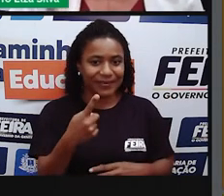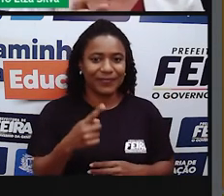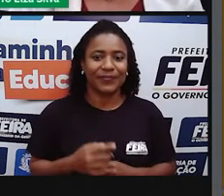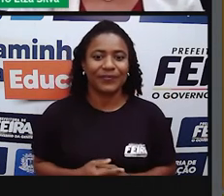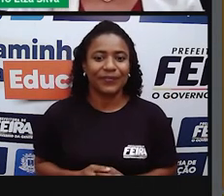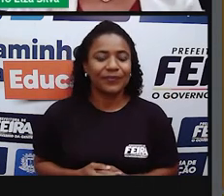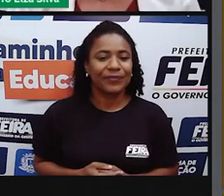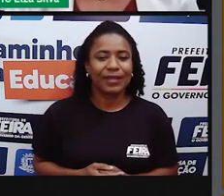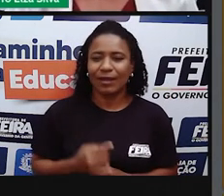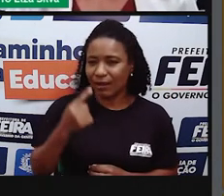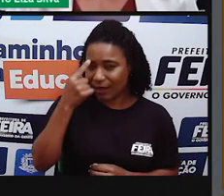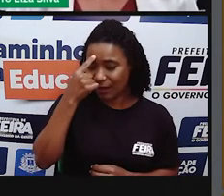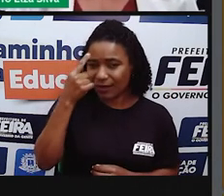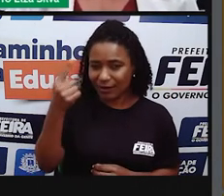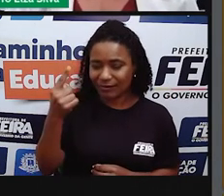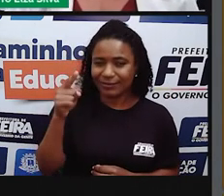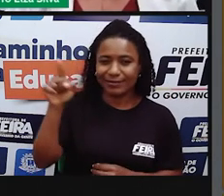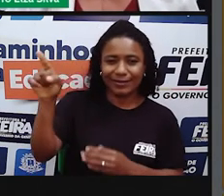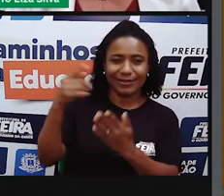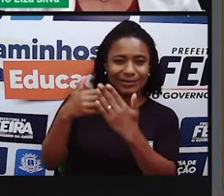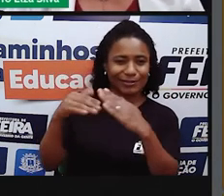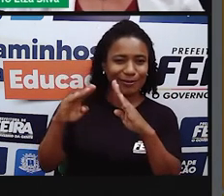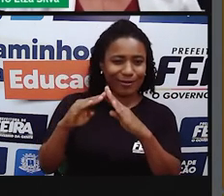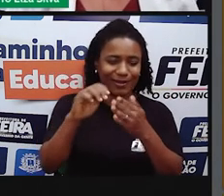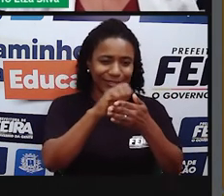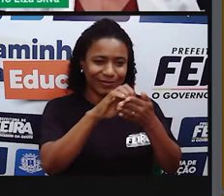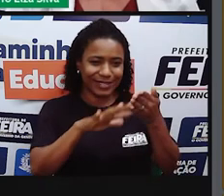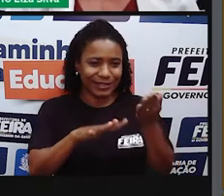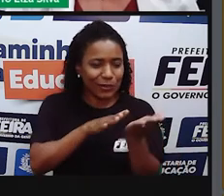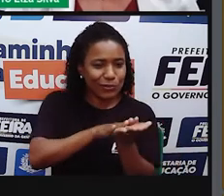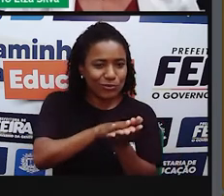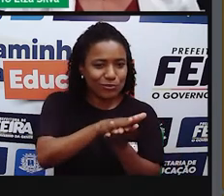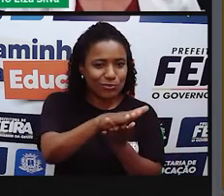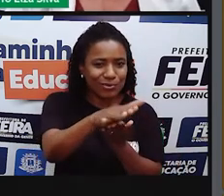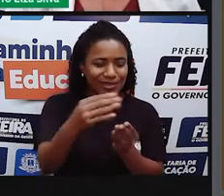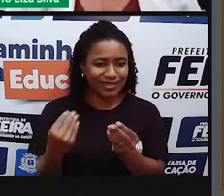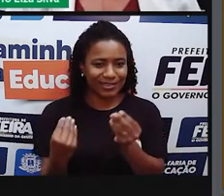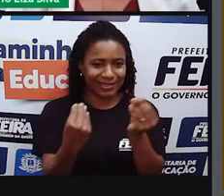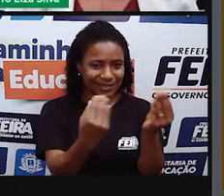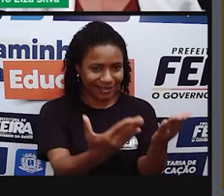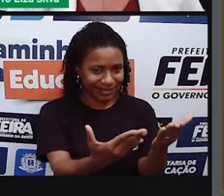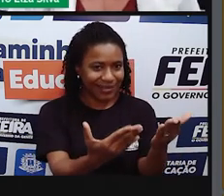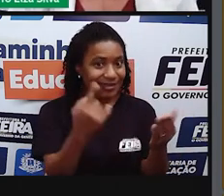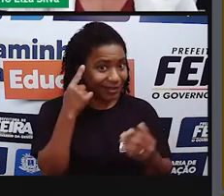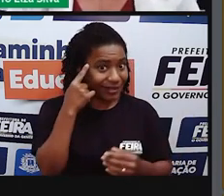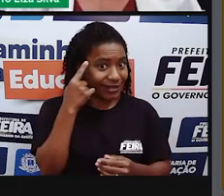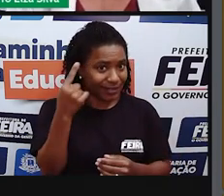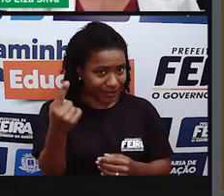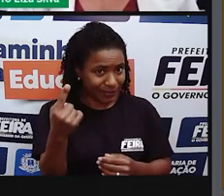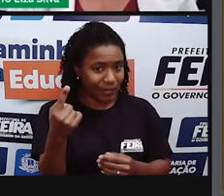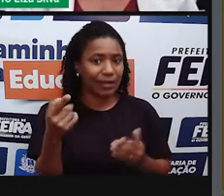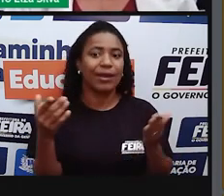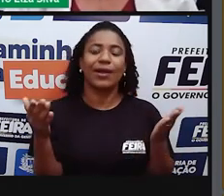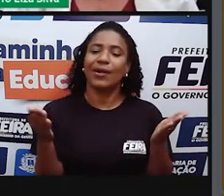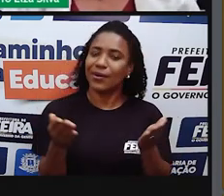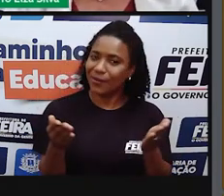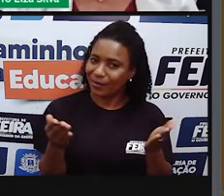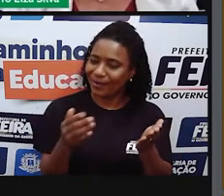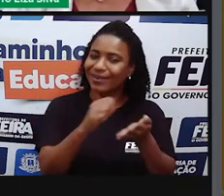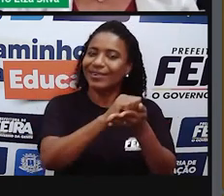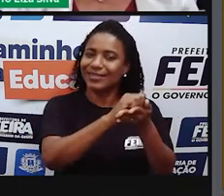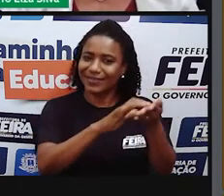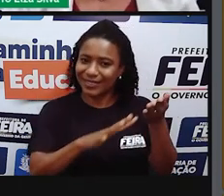estão recebendo na escola aquele material impresso? Então, é nele que você vai encontrar esta